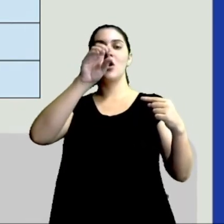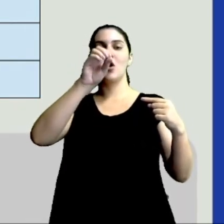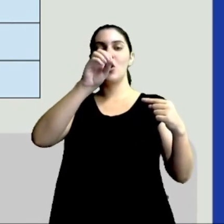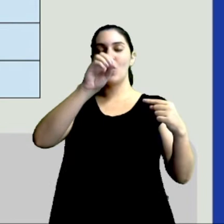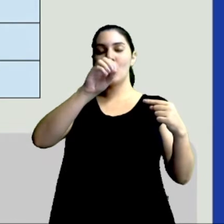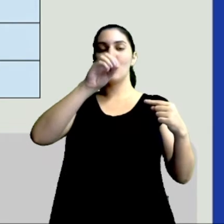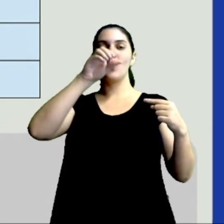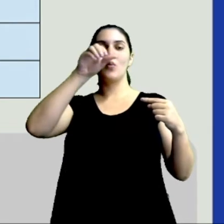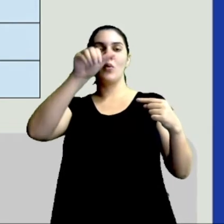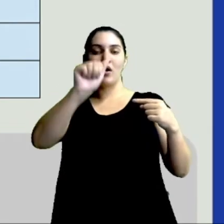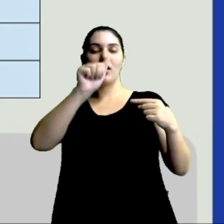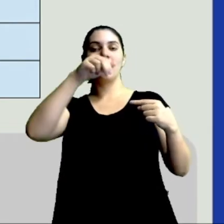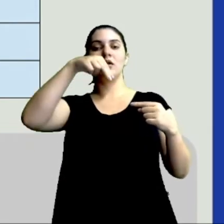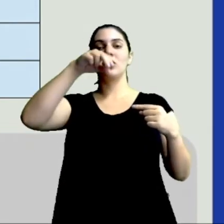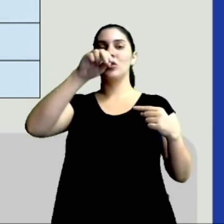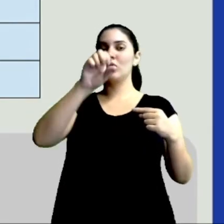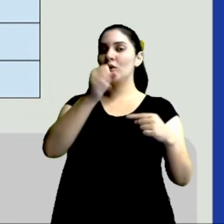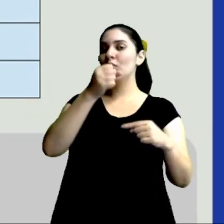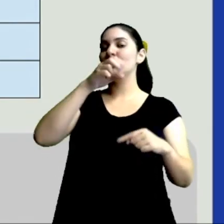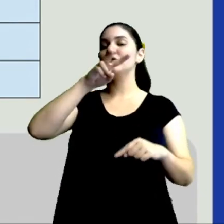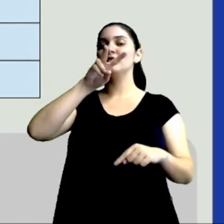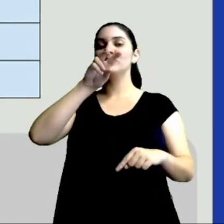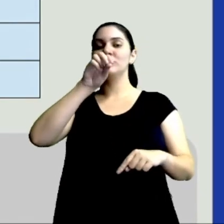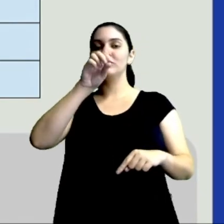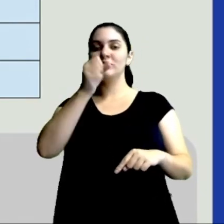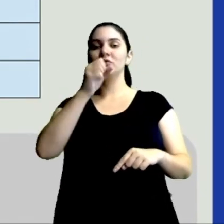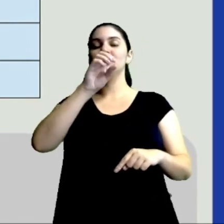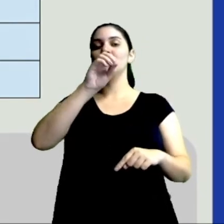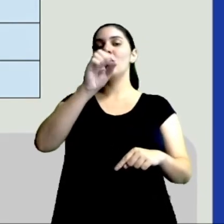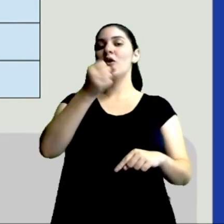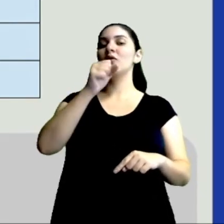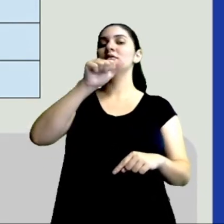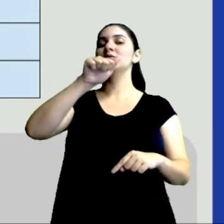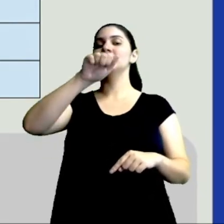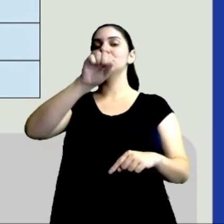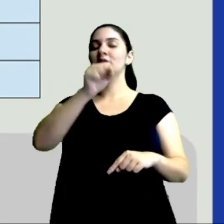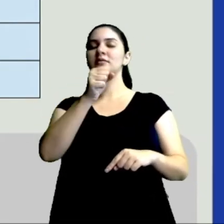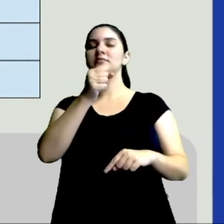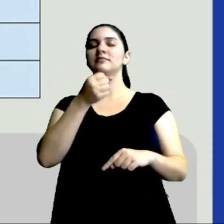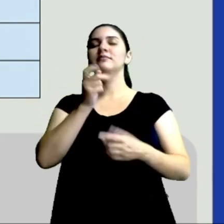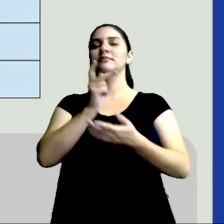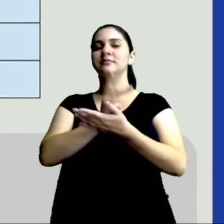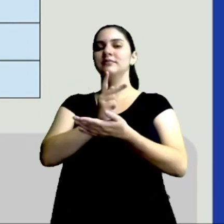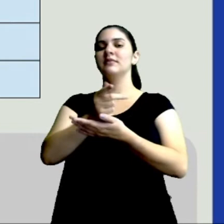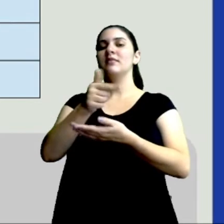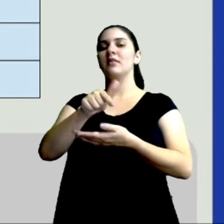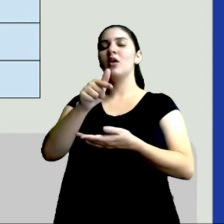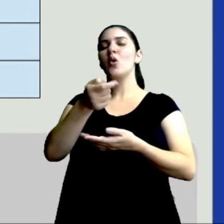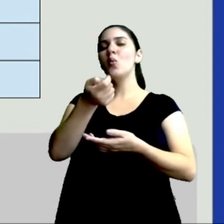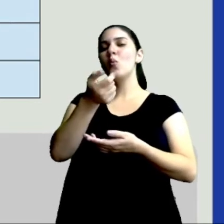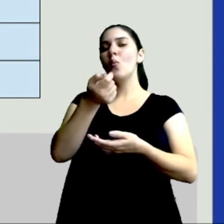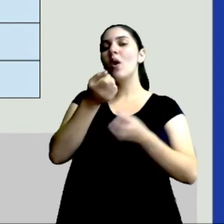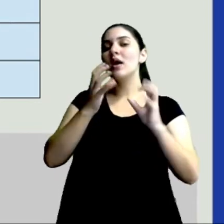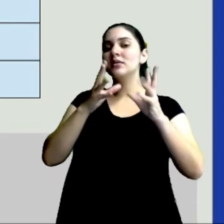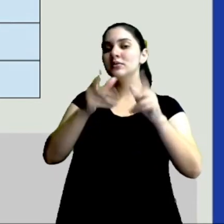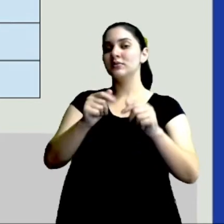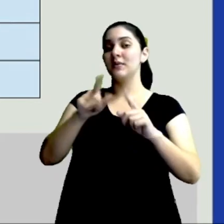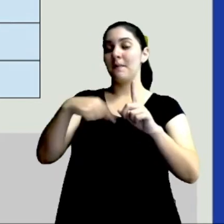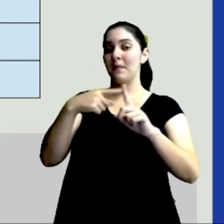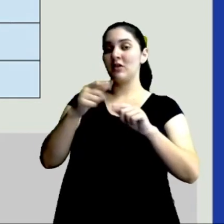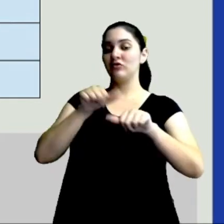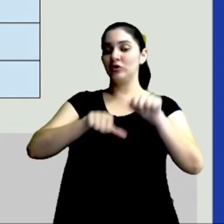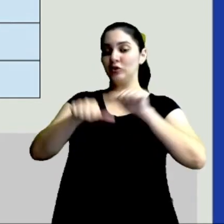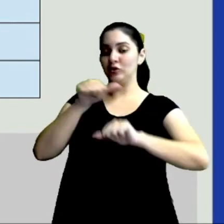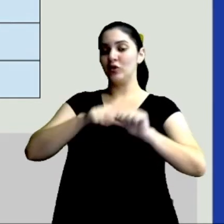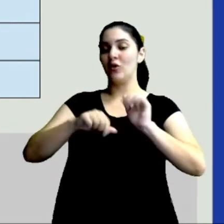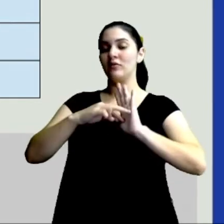a, nos, vos, os, as, né? Repete assim, quase em todos, mas muda aí a função.